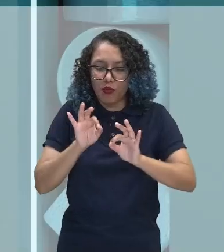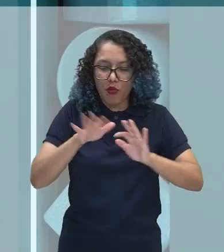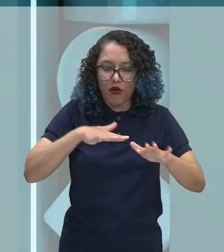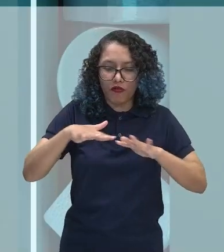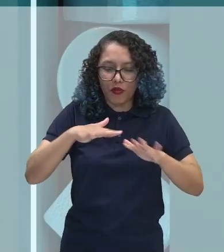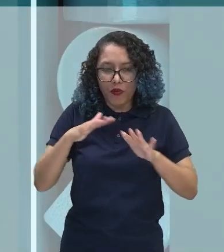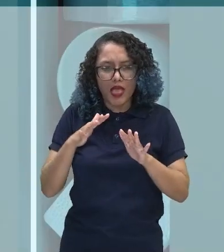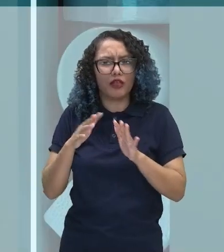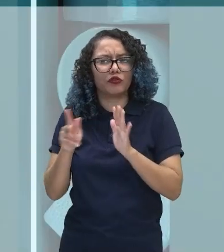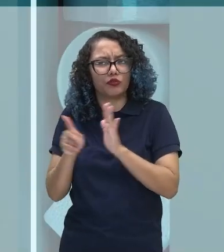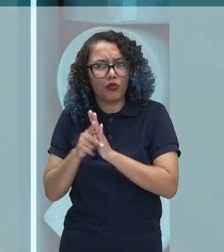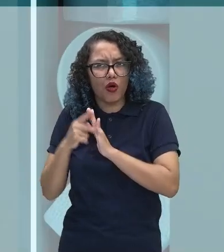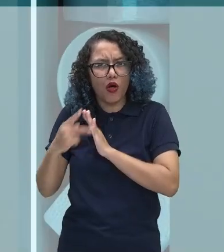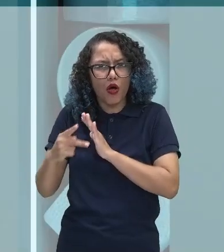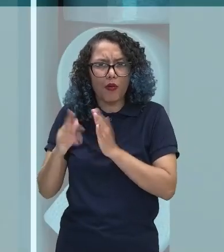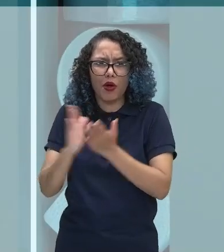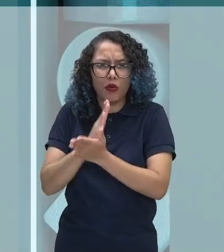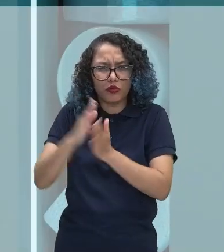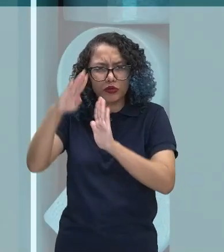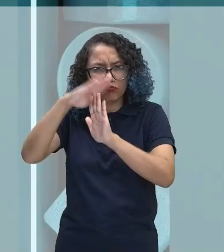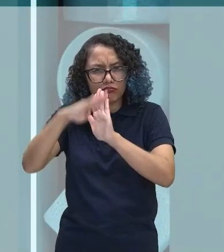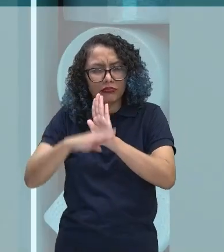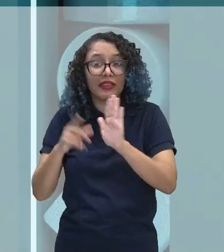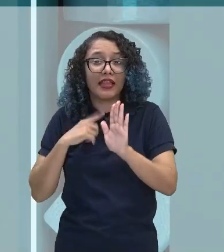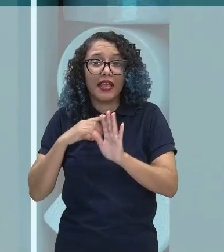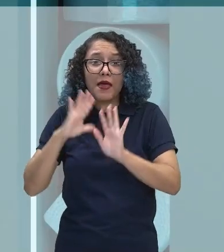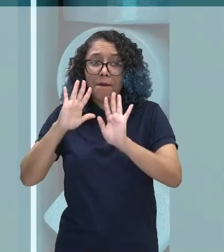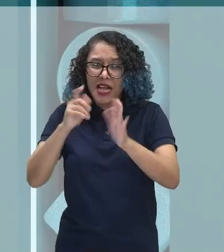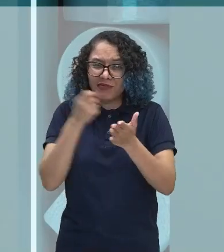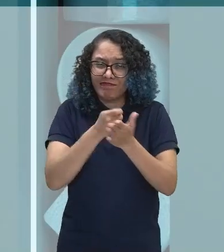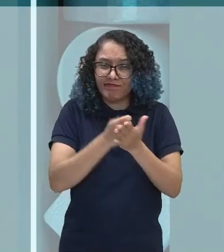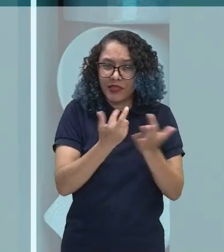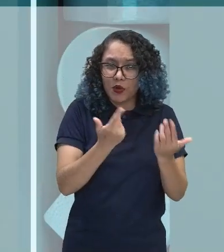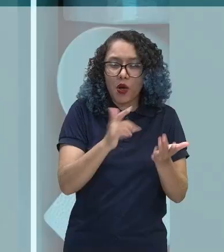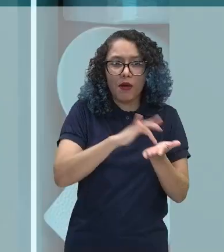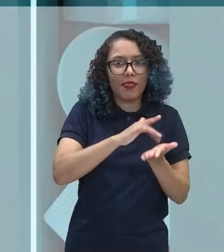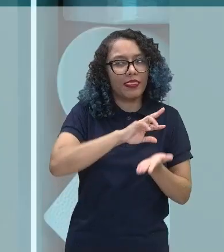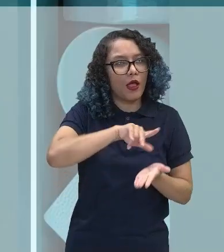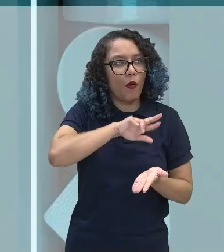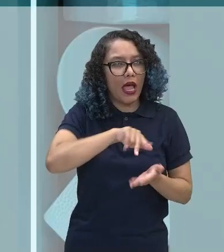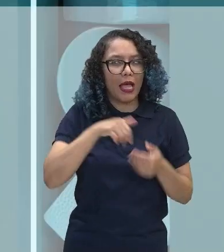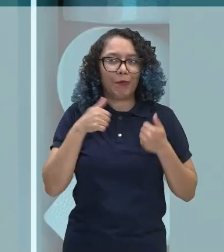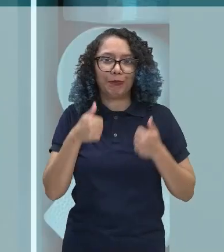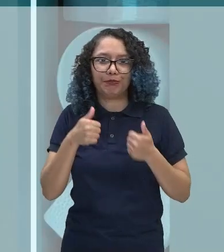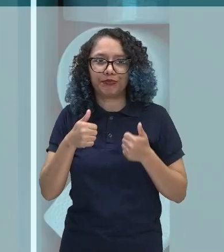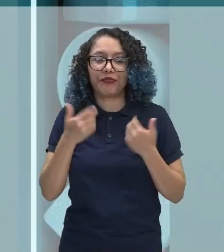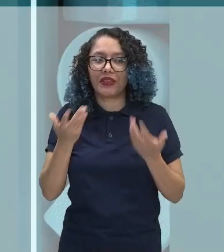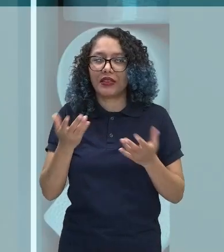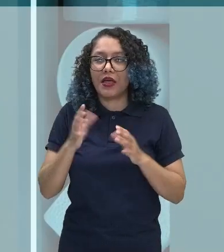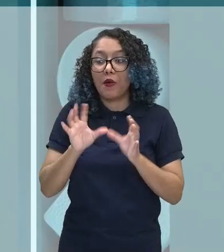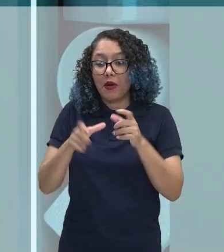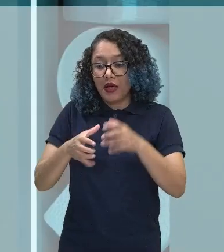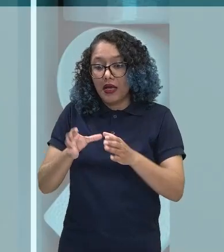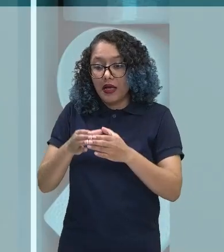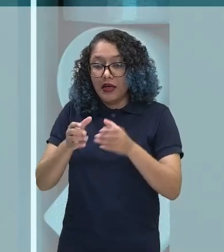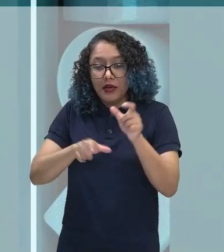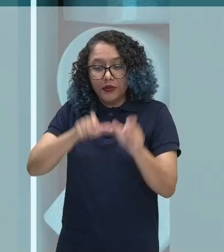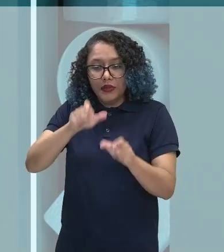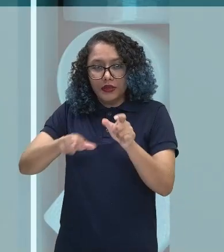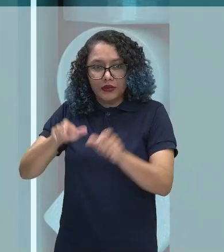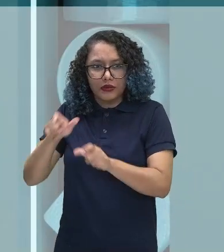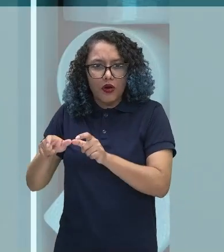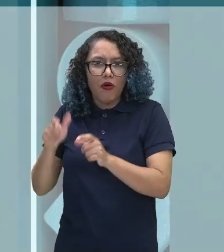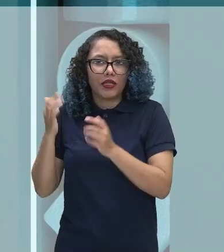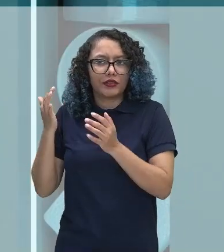o balé clássico. Então, aí os bailarinos também, os dançarinos, os brincantes, por exemplo, na dança folclórica,